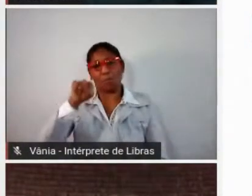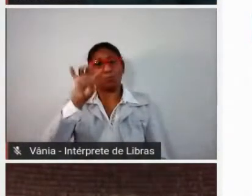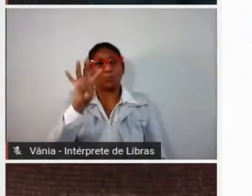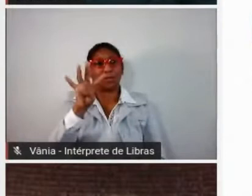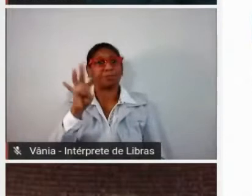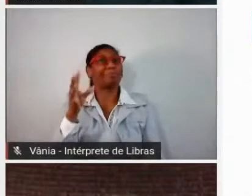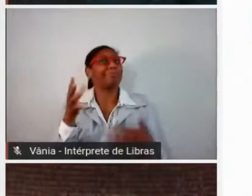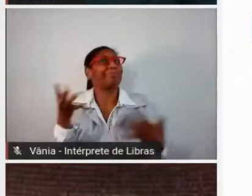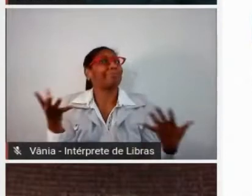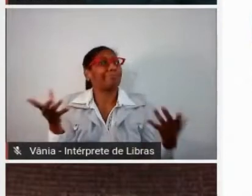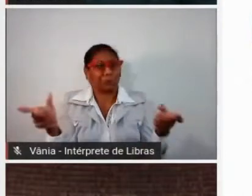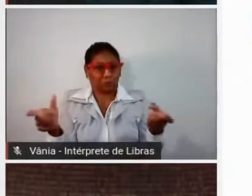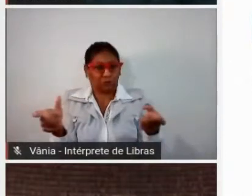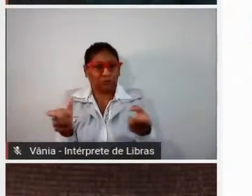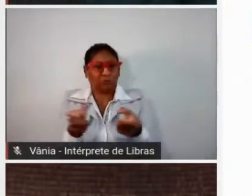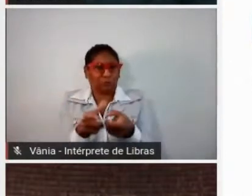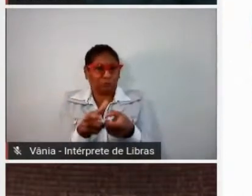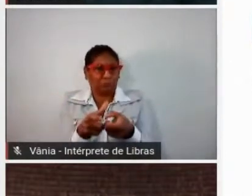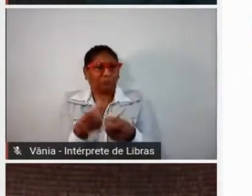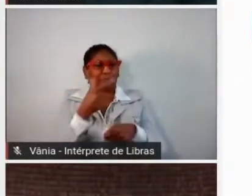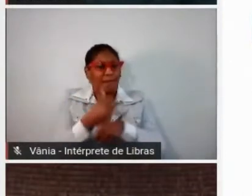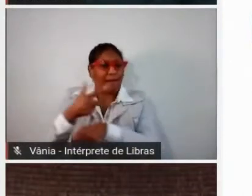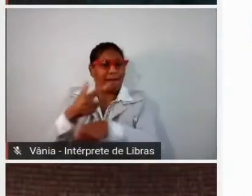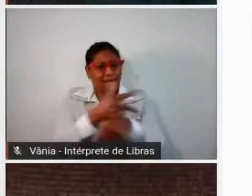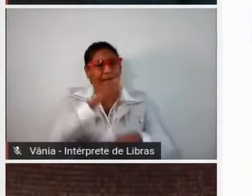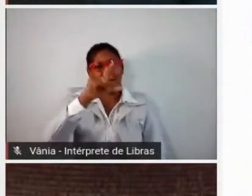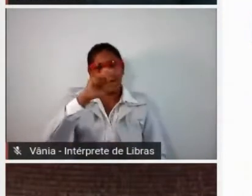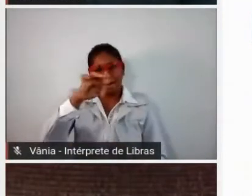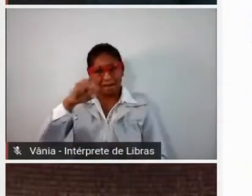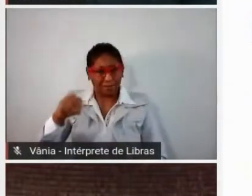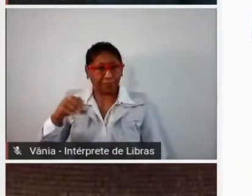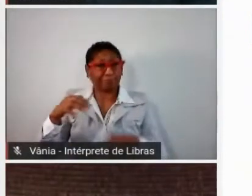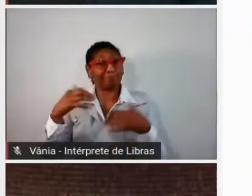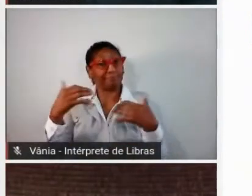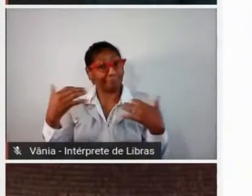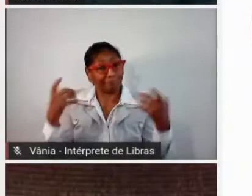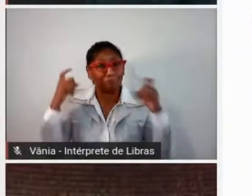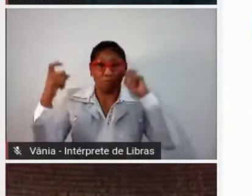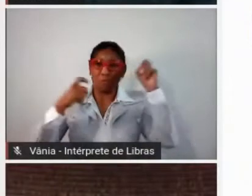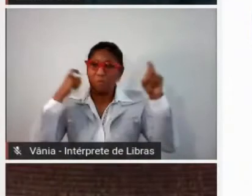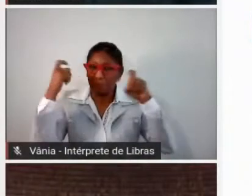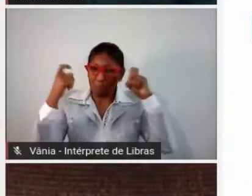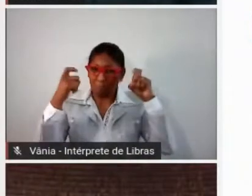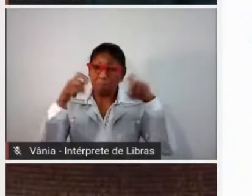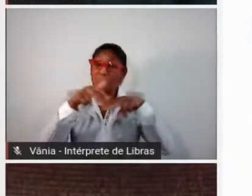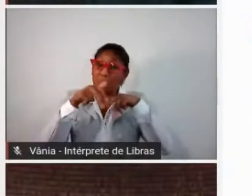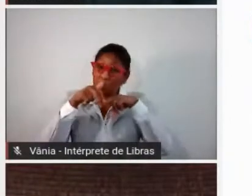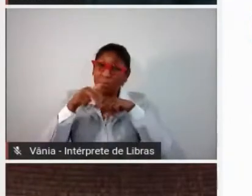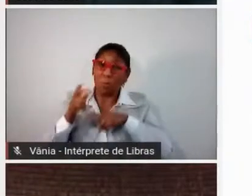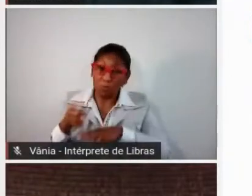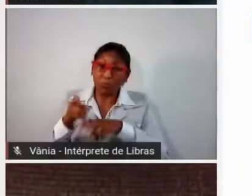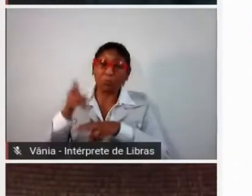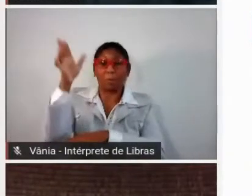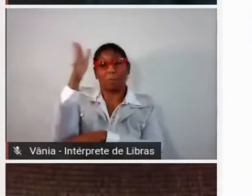da disponibilidade de leitos à região missioneira, que acaba gerando uma preocupação. Por isso que a gente